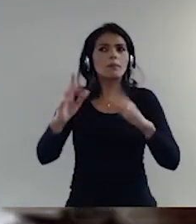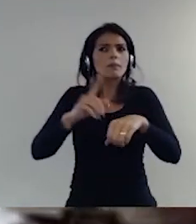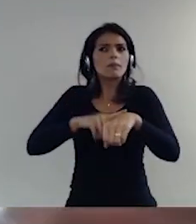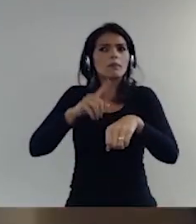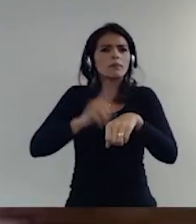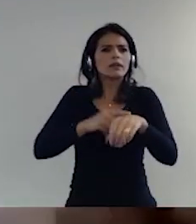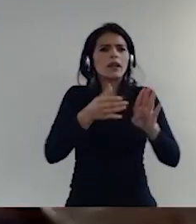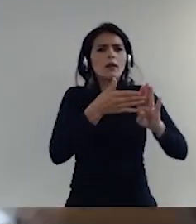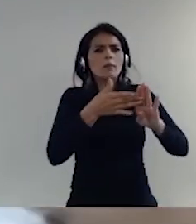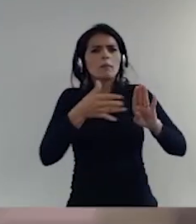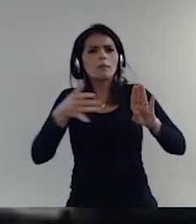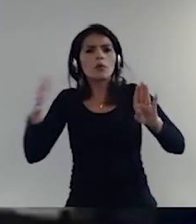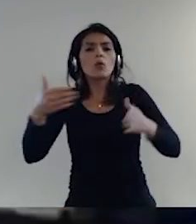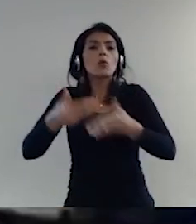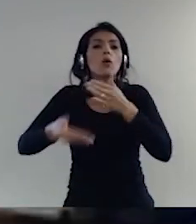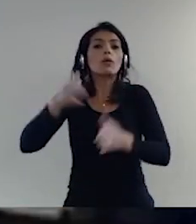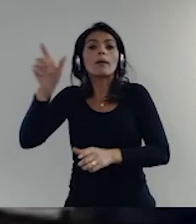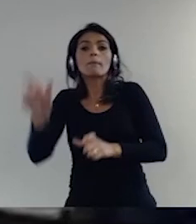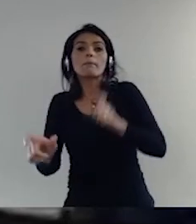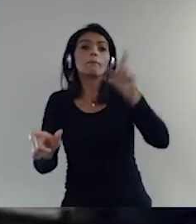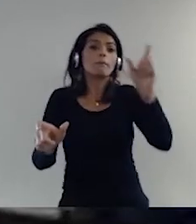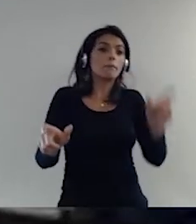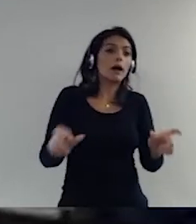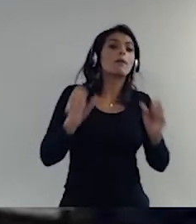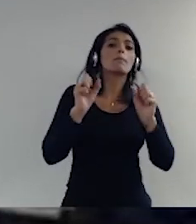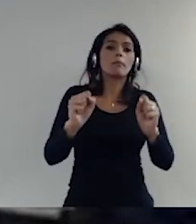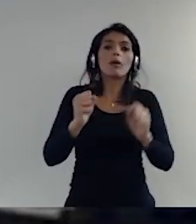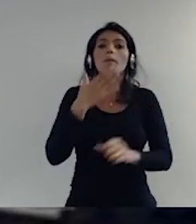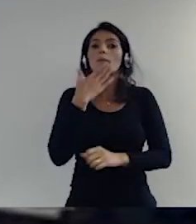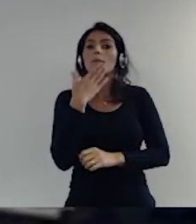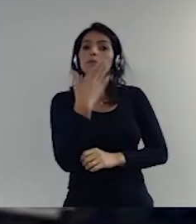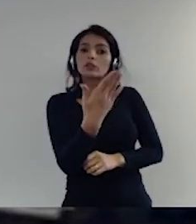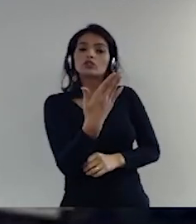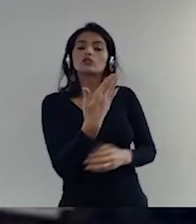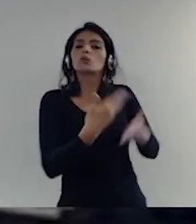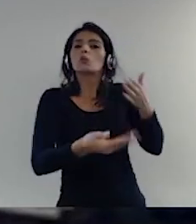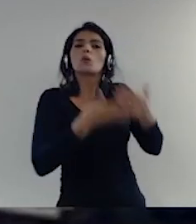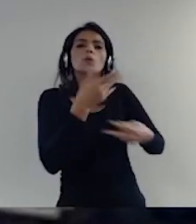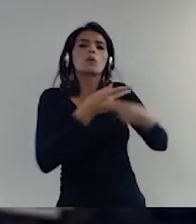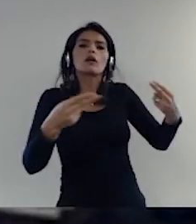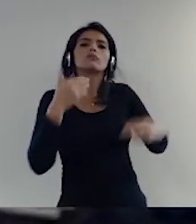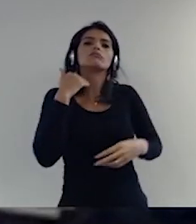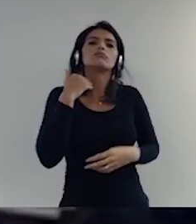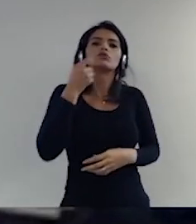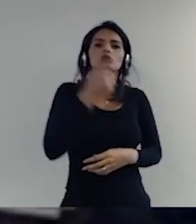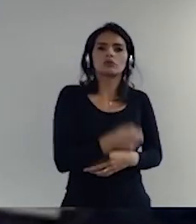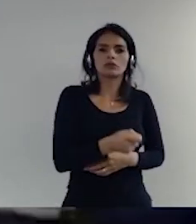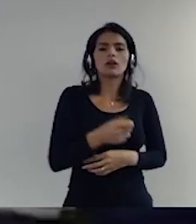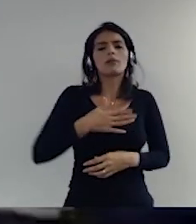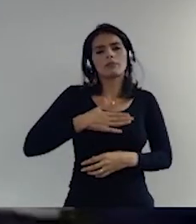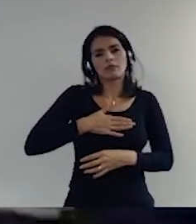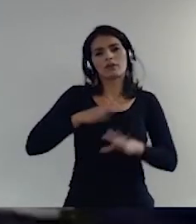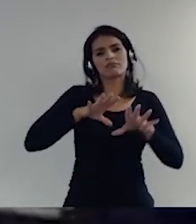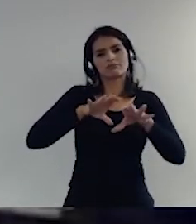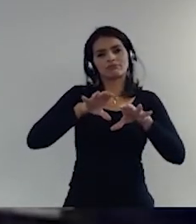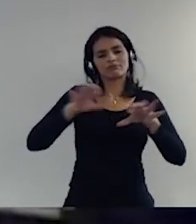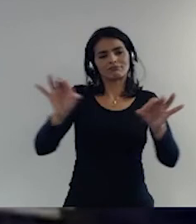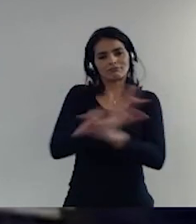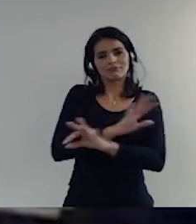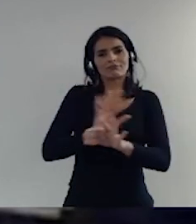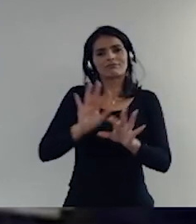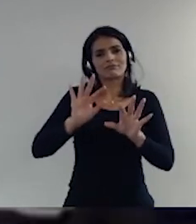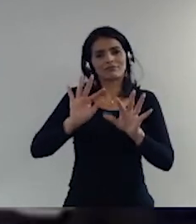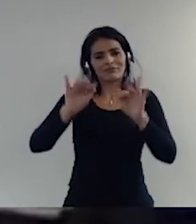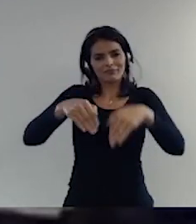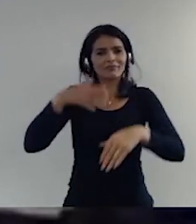de tempo, qualquer uma delas possa pedir mais qualquer coisa ao Judiciário. Estas eram as ponderações. Uma vez mais,